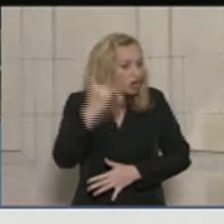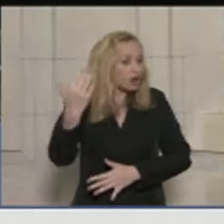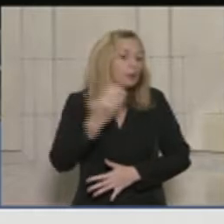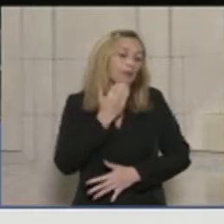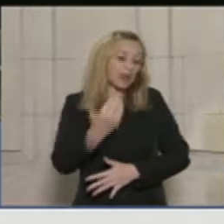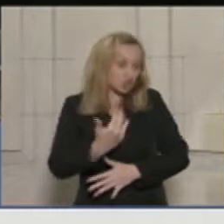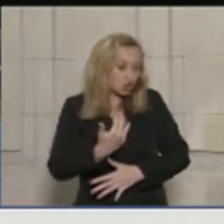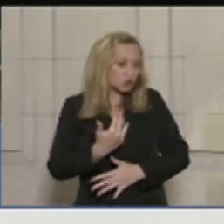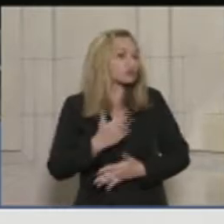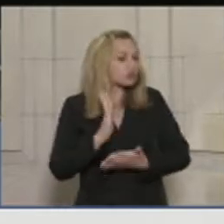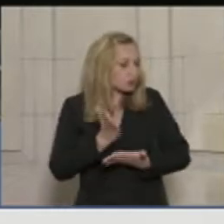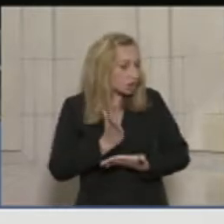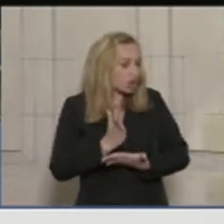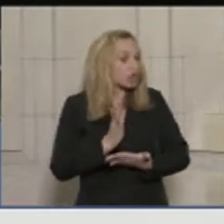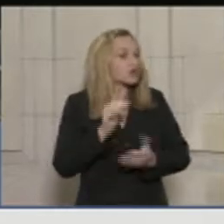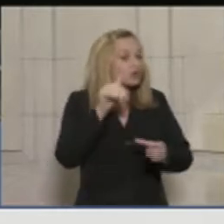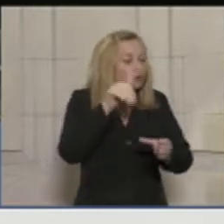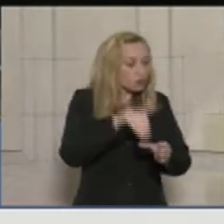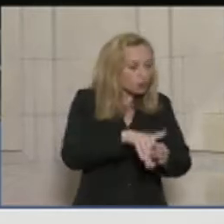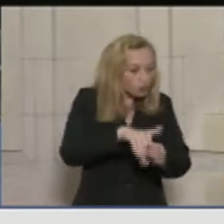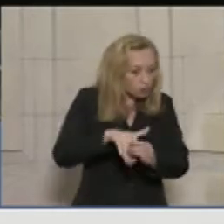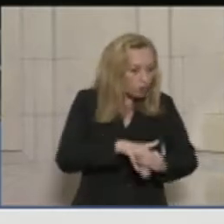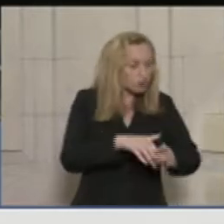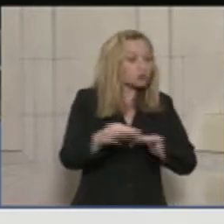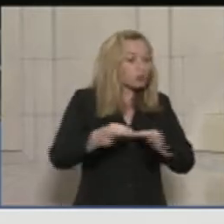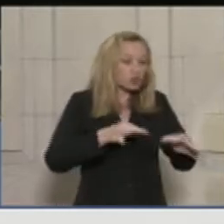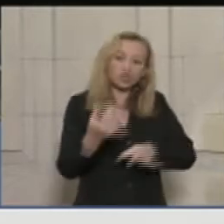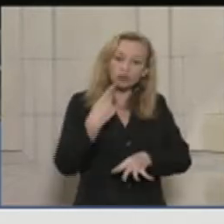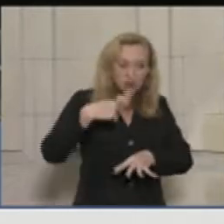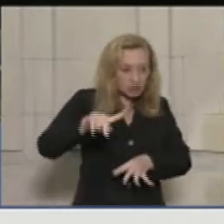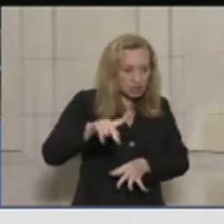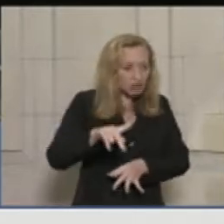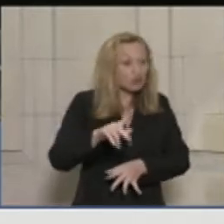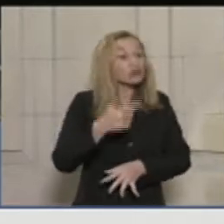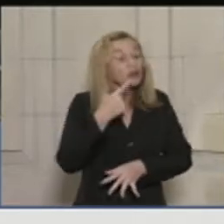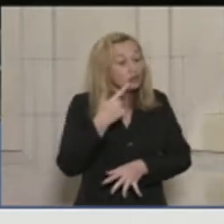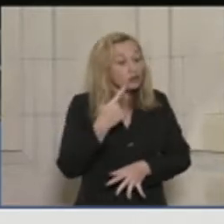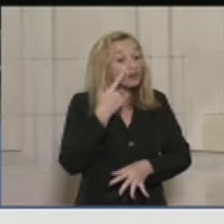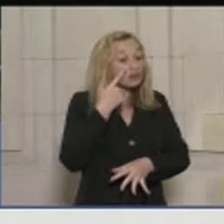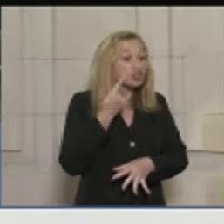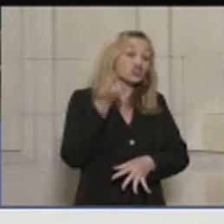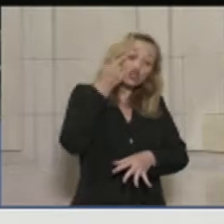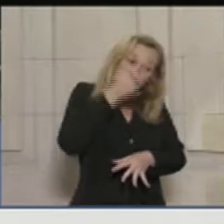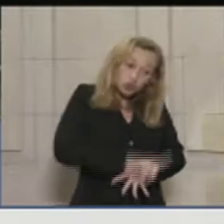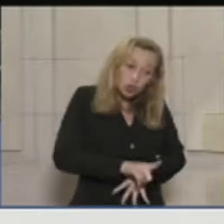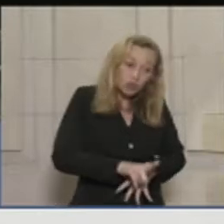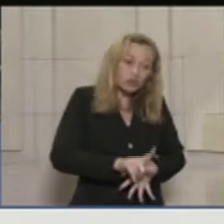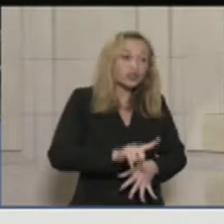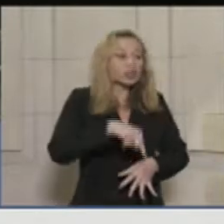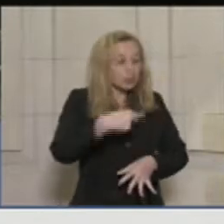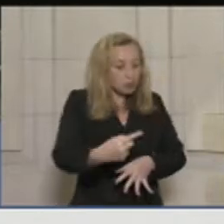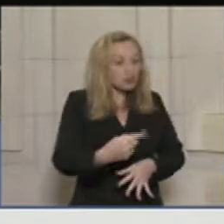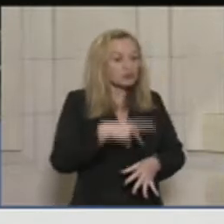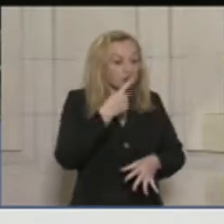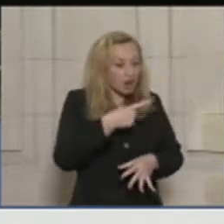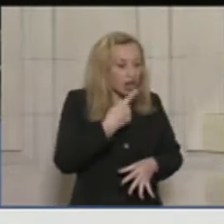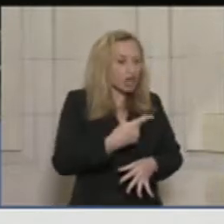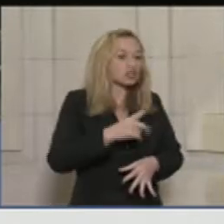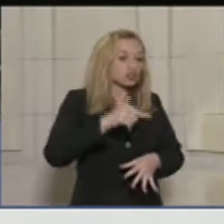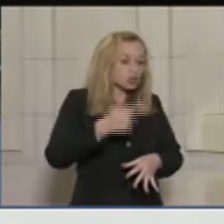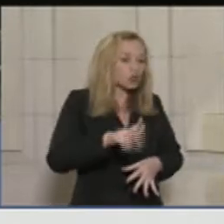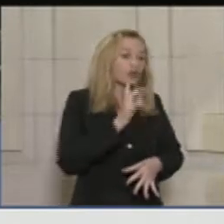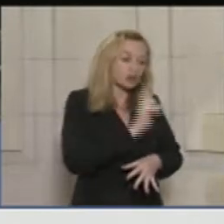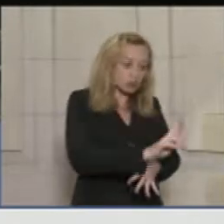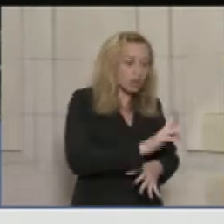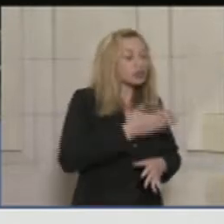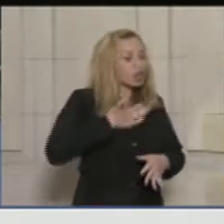está acatada, o voto do projeto da senhora vai ser reapurado e divulgado o resultado apurado.